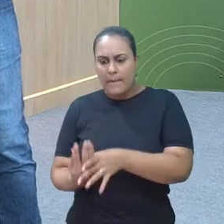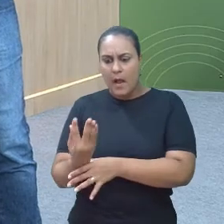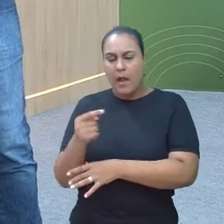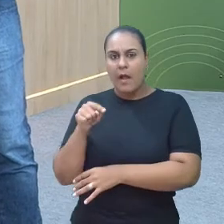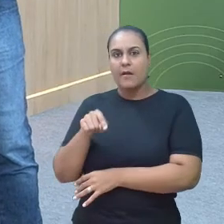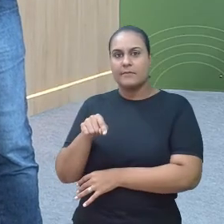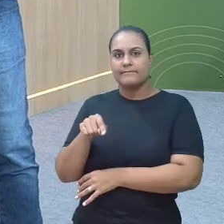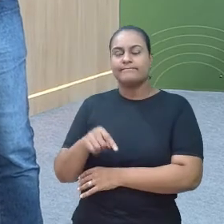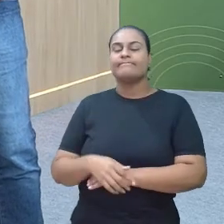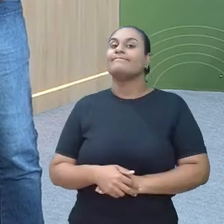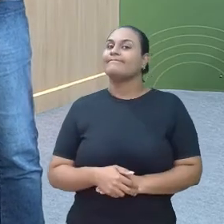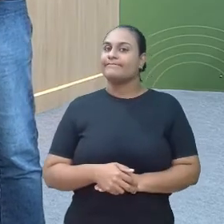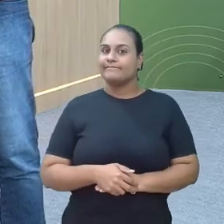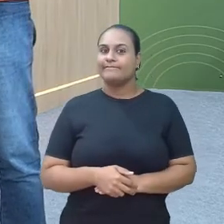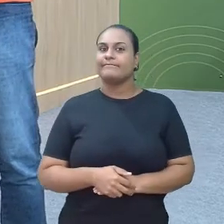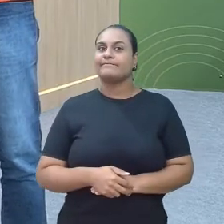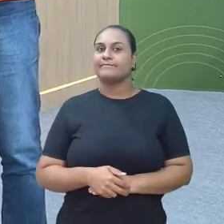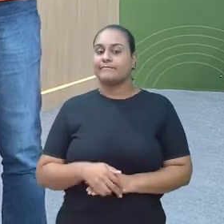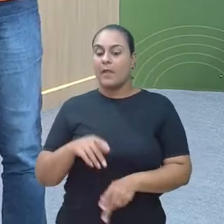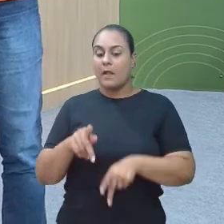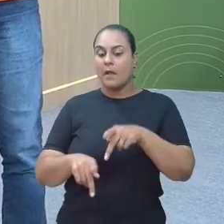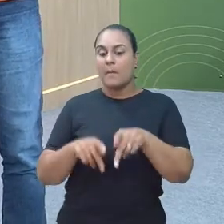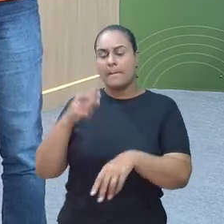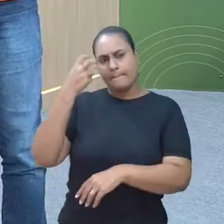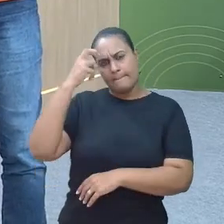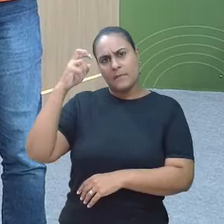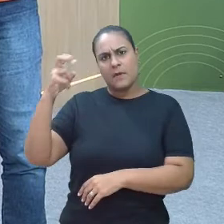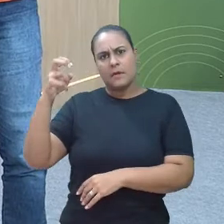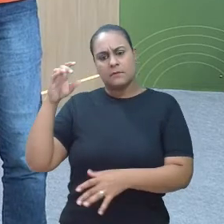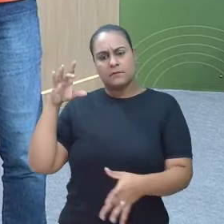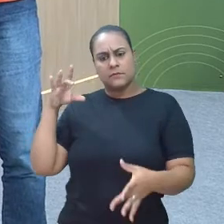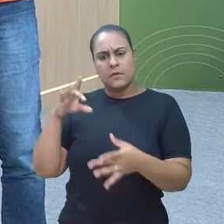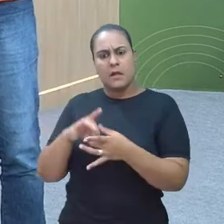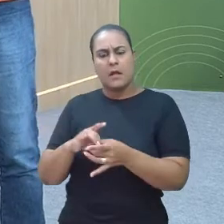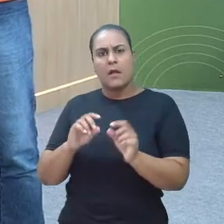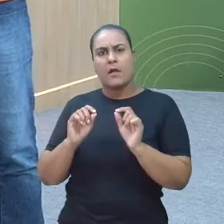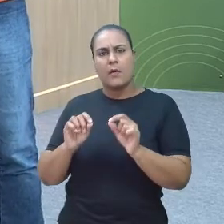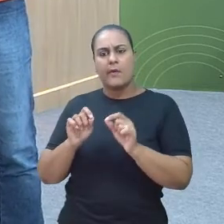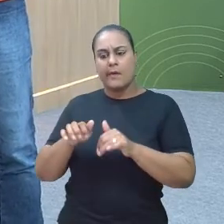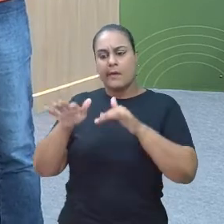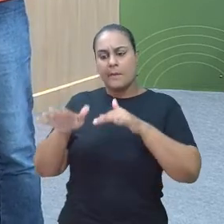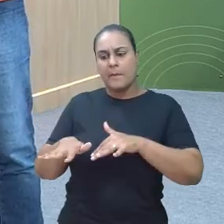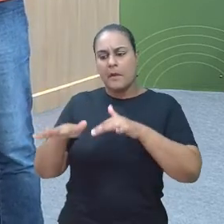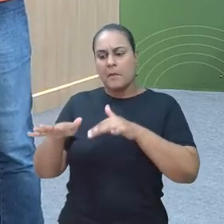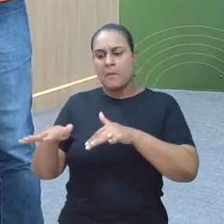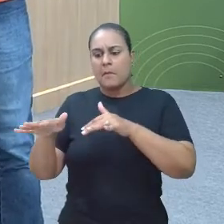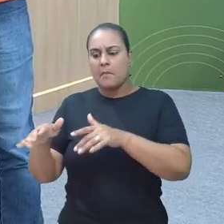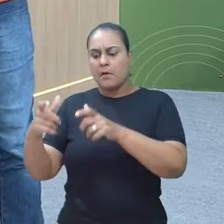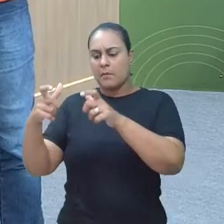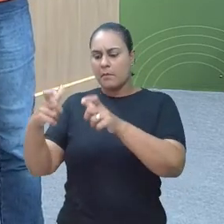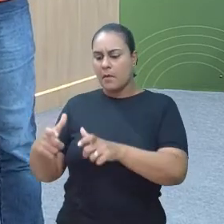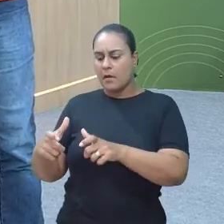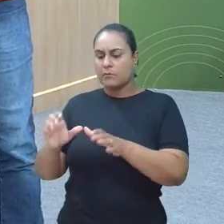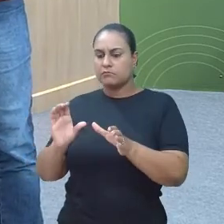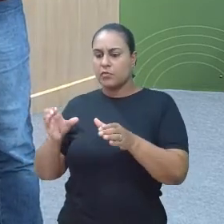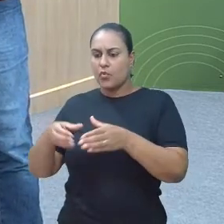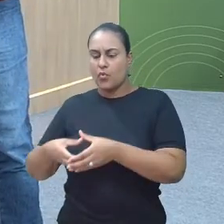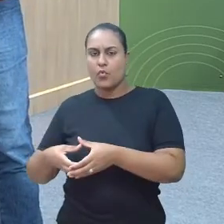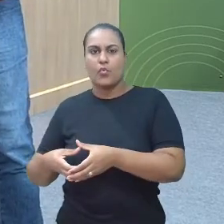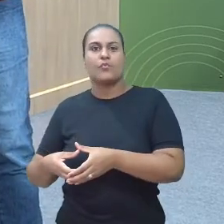gente, essa cultura popular, ela está ligada justamente às manifestações de um determinado grupo,